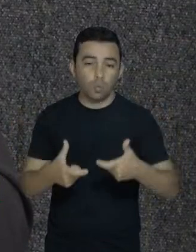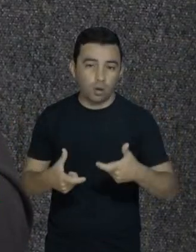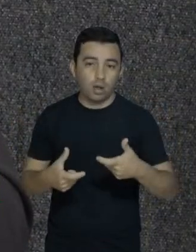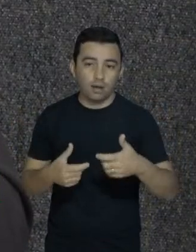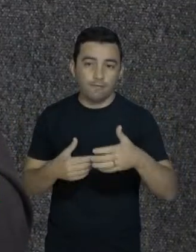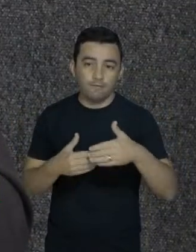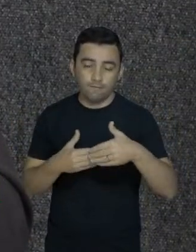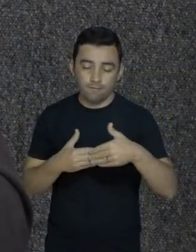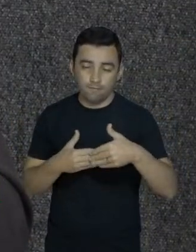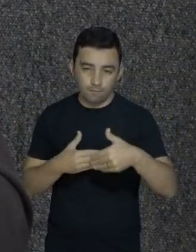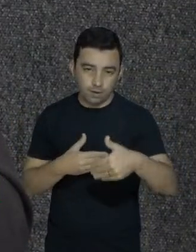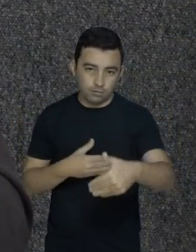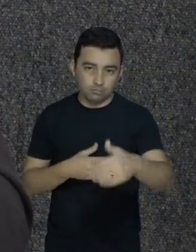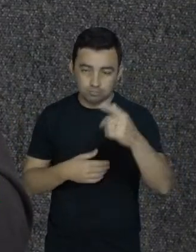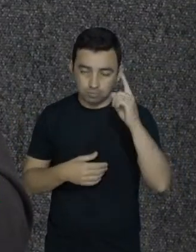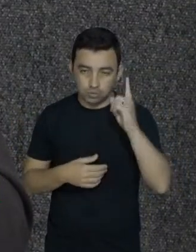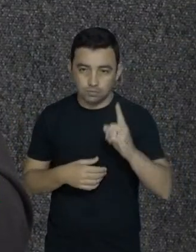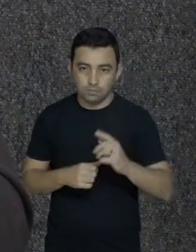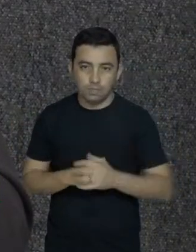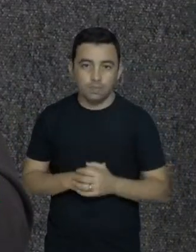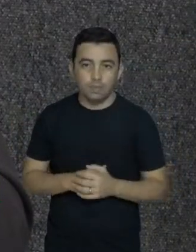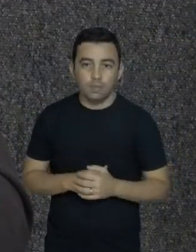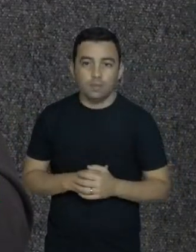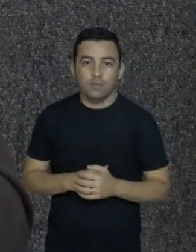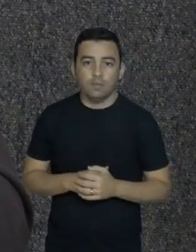ainda a definir